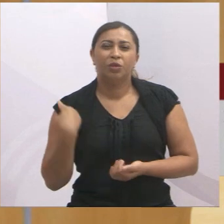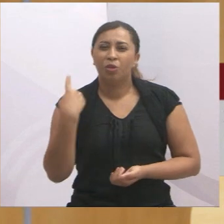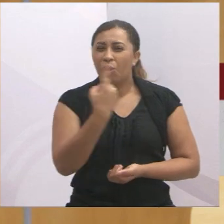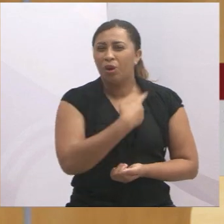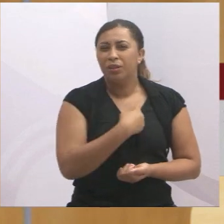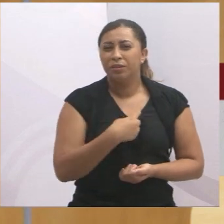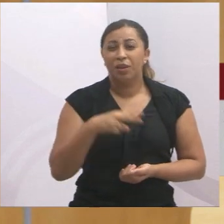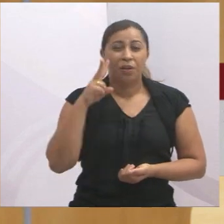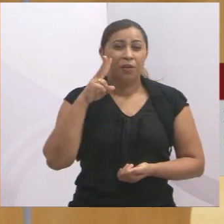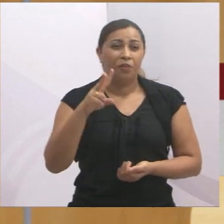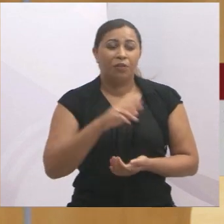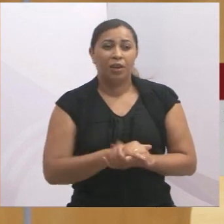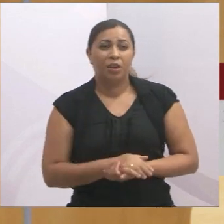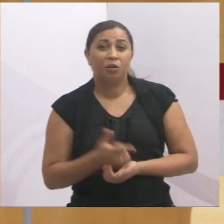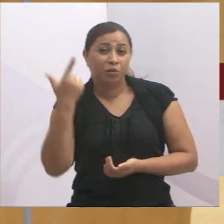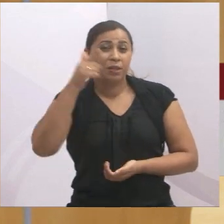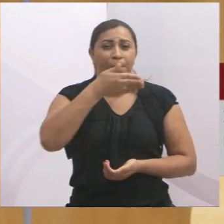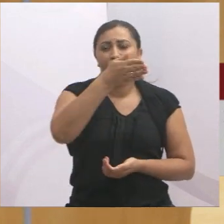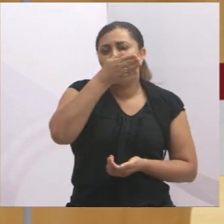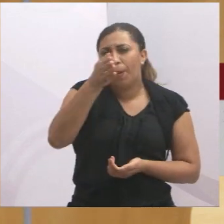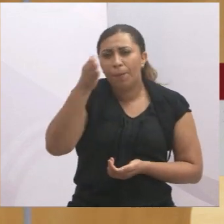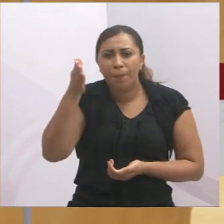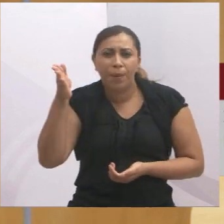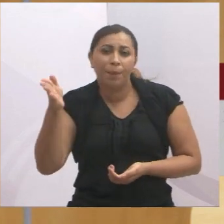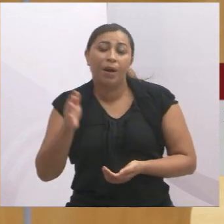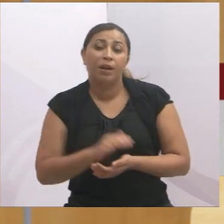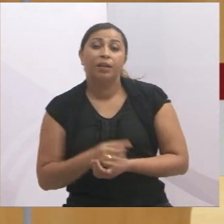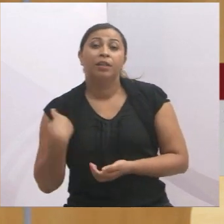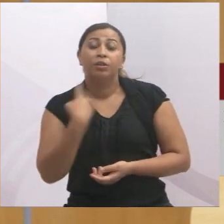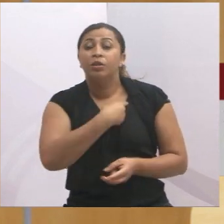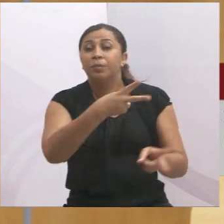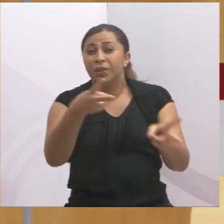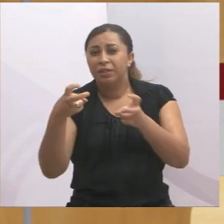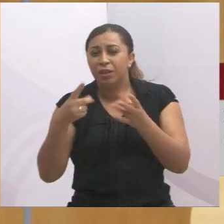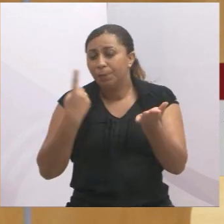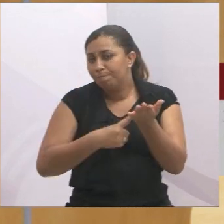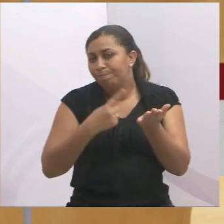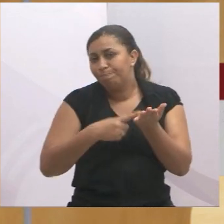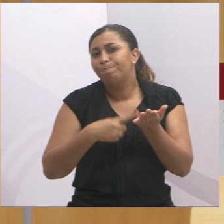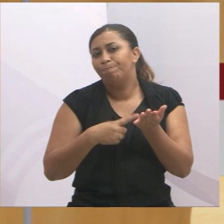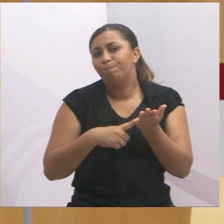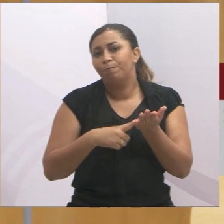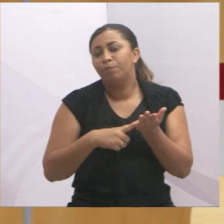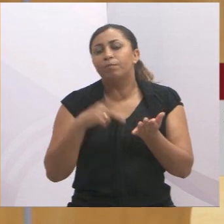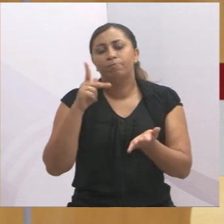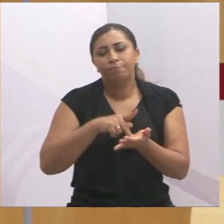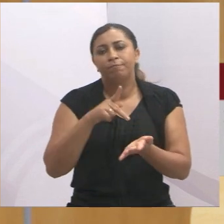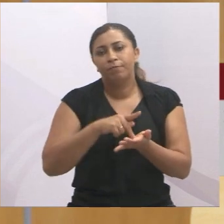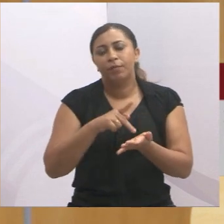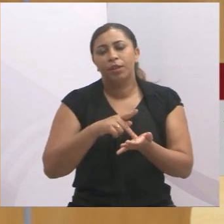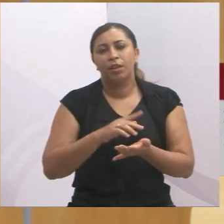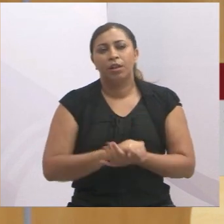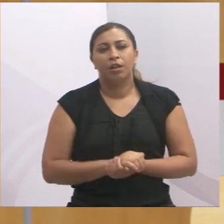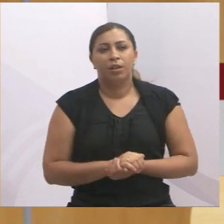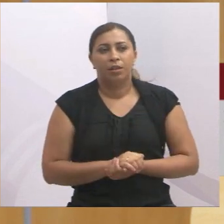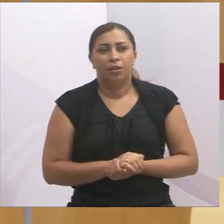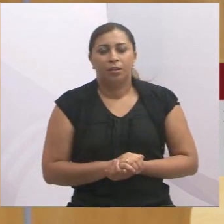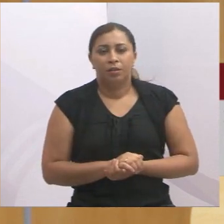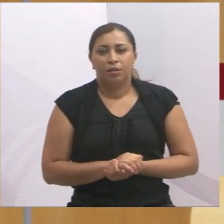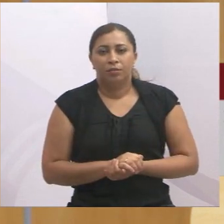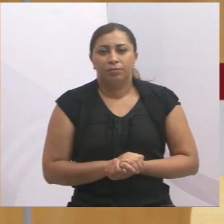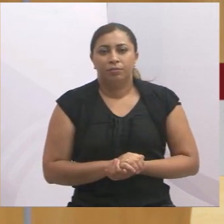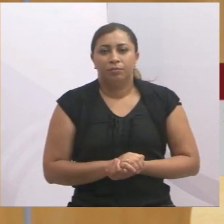eu fui em todos os que eu consegui ir, e a gente vê um compromisso muito grande. E oxalá a